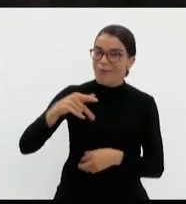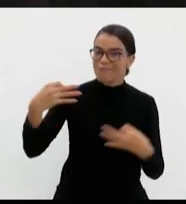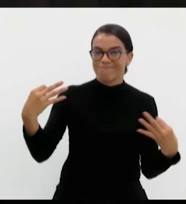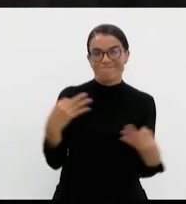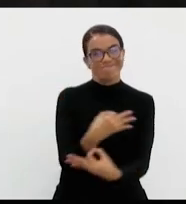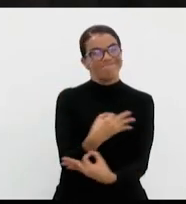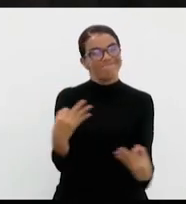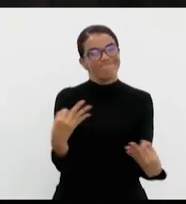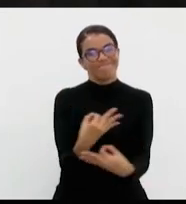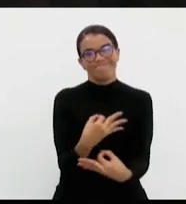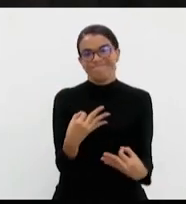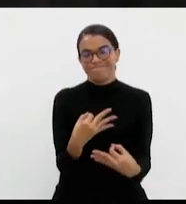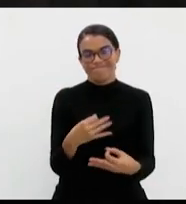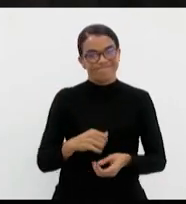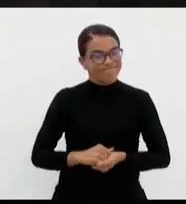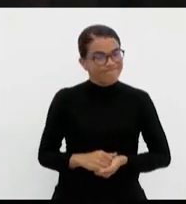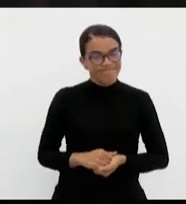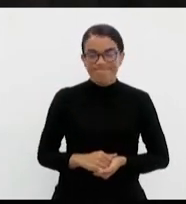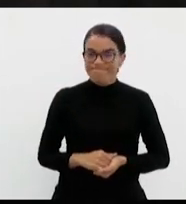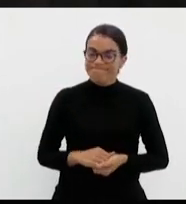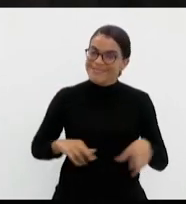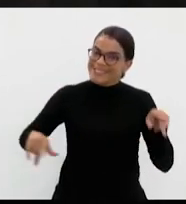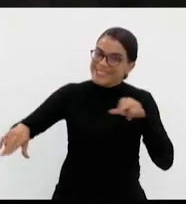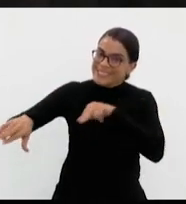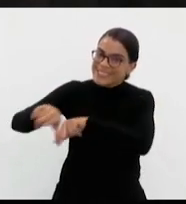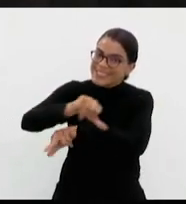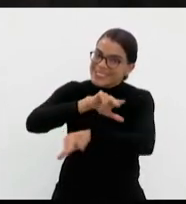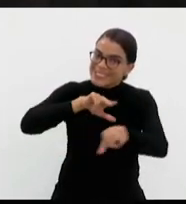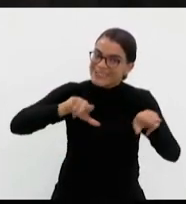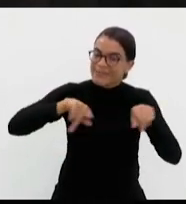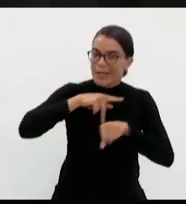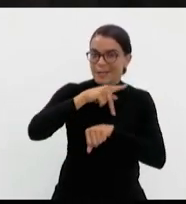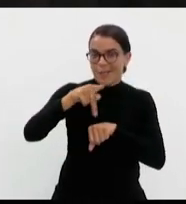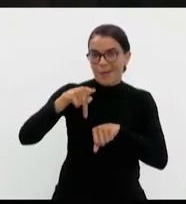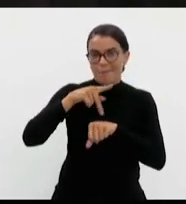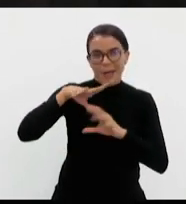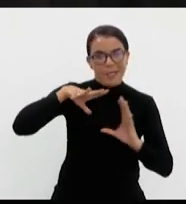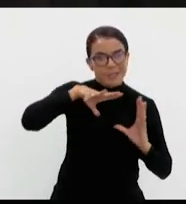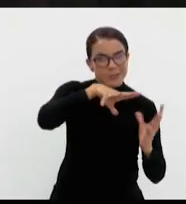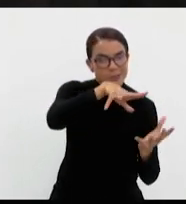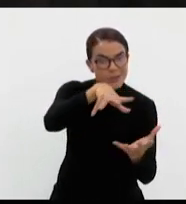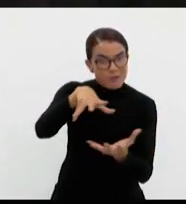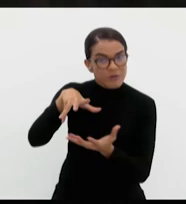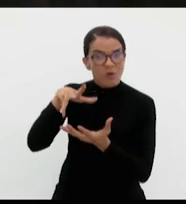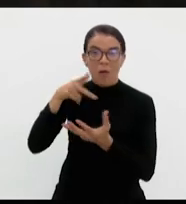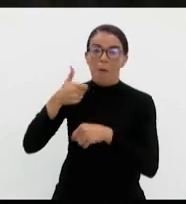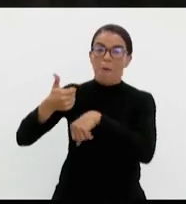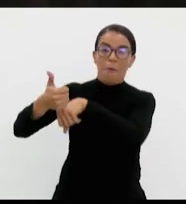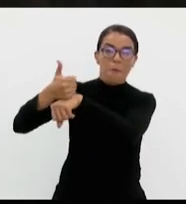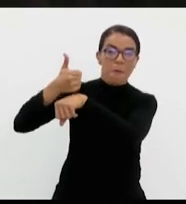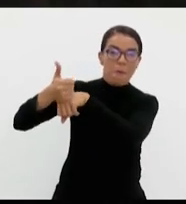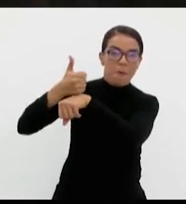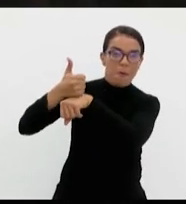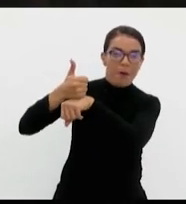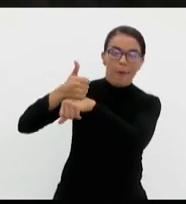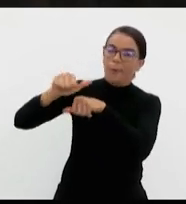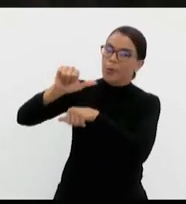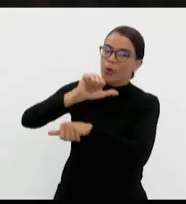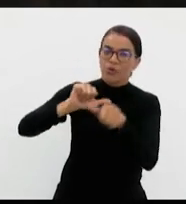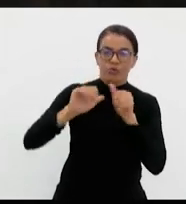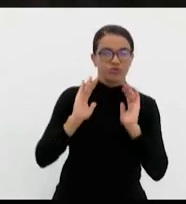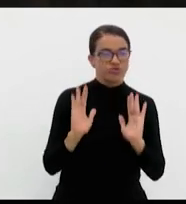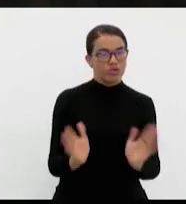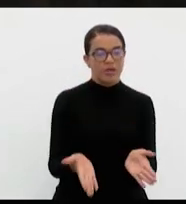certo. Em diversos países do mundo, dito de países de primeiro mundo, revertendo os